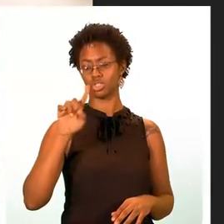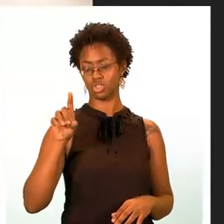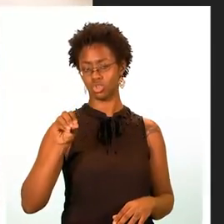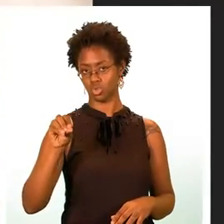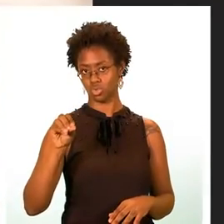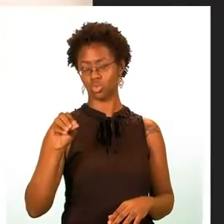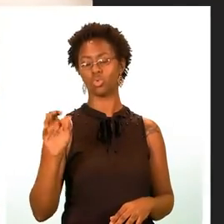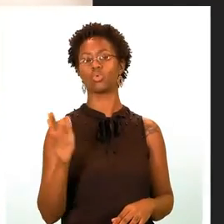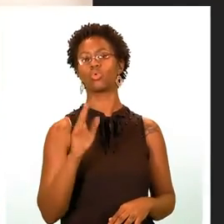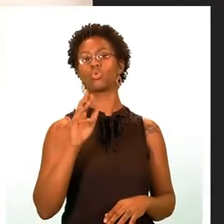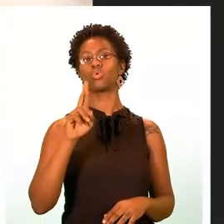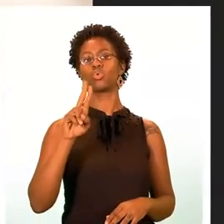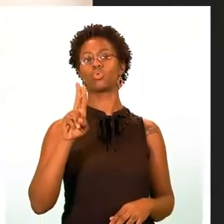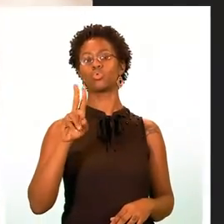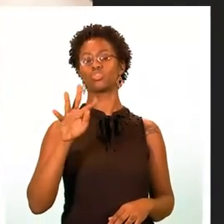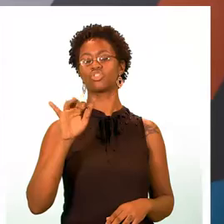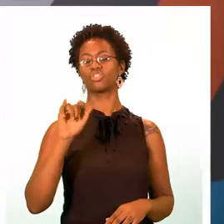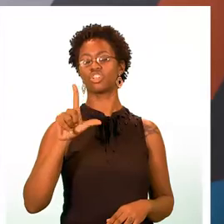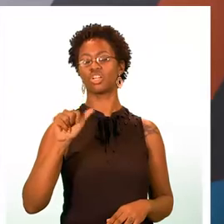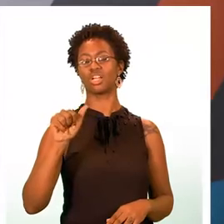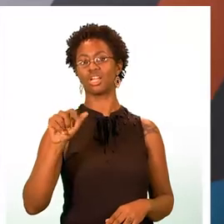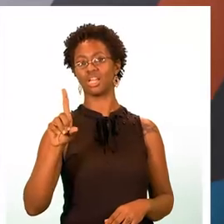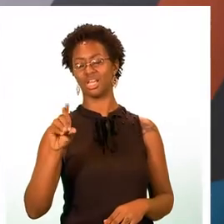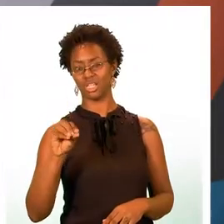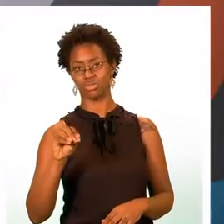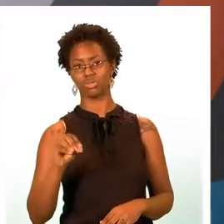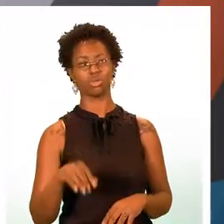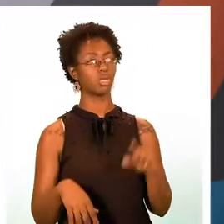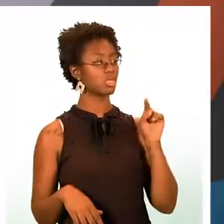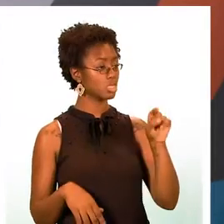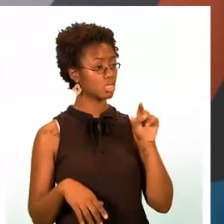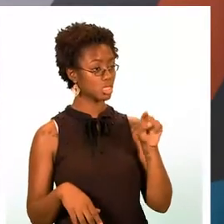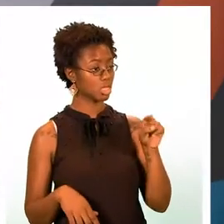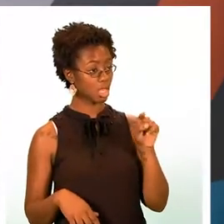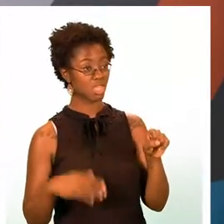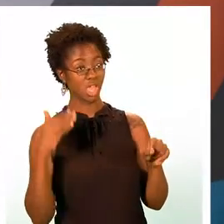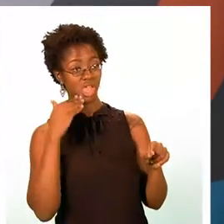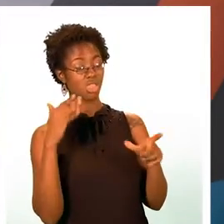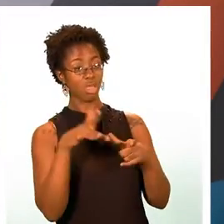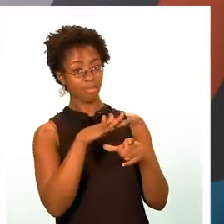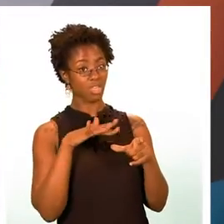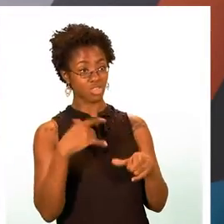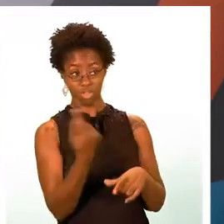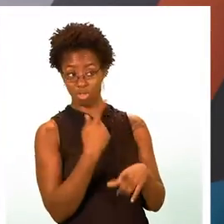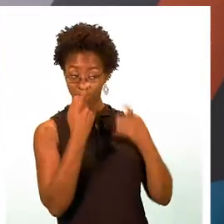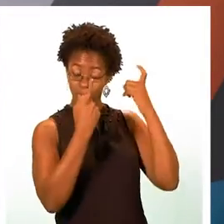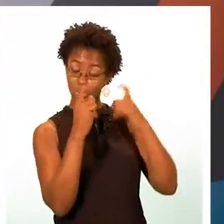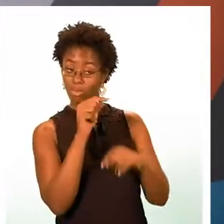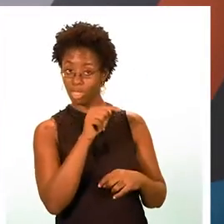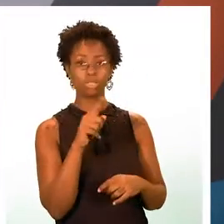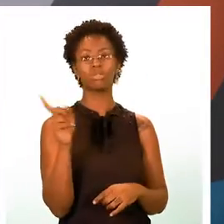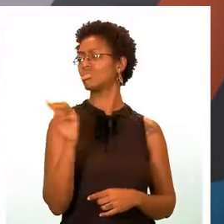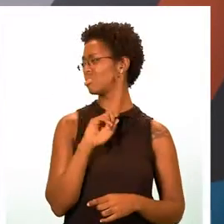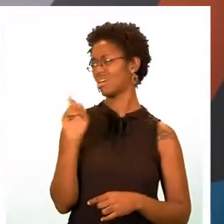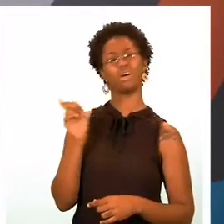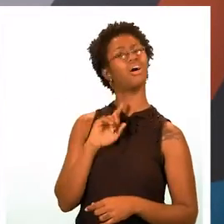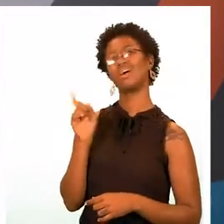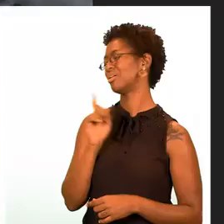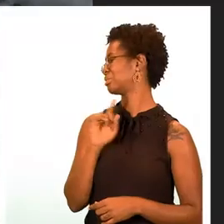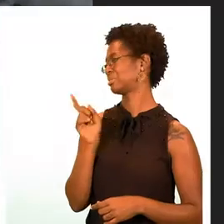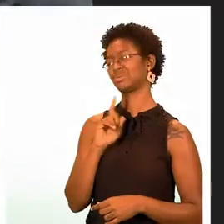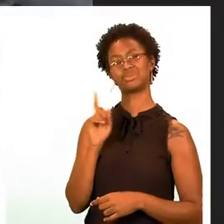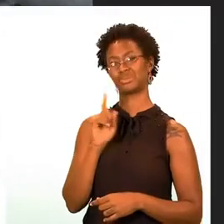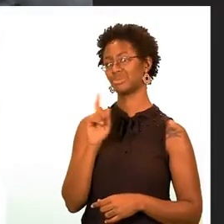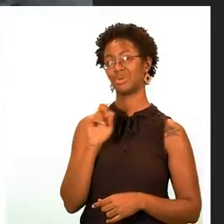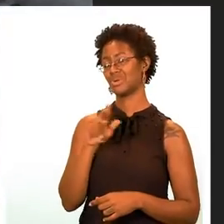quartzo rutilado. E são esse, rutilos. E esse quartzo não está arrebentando com o meio ambiente, que a nossa preocupação não, é não, essa, né? Também